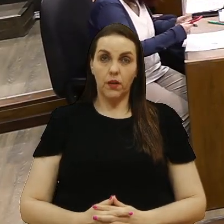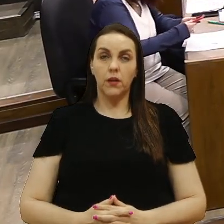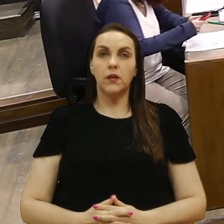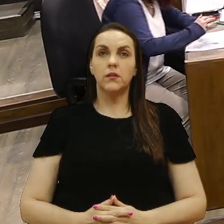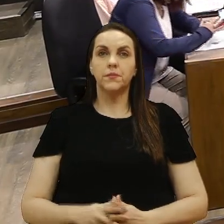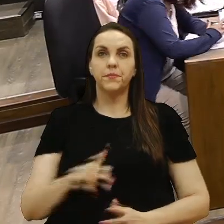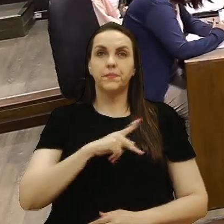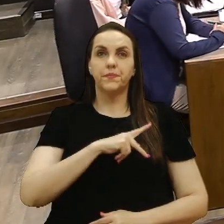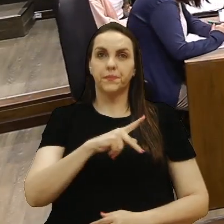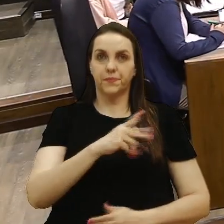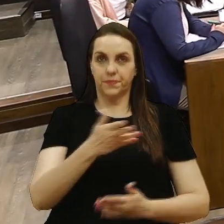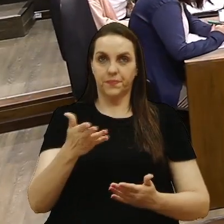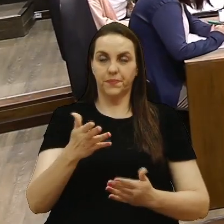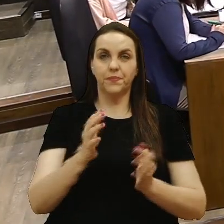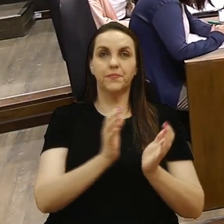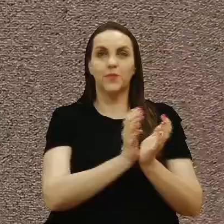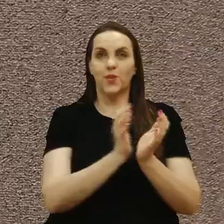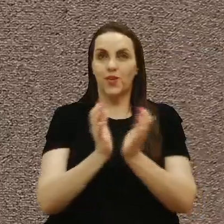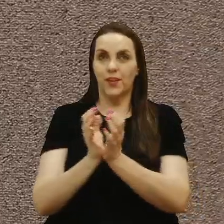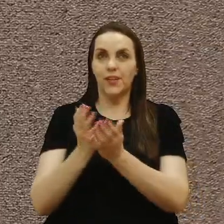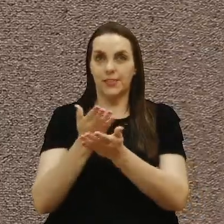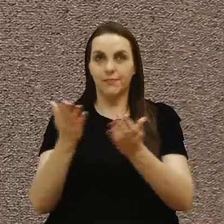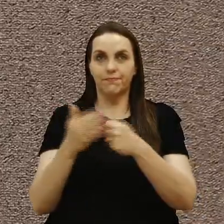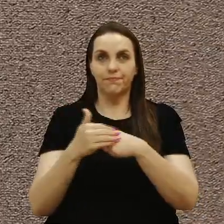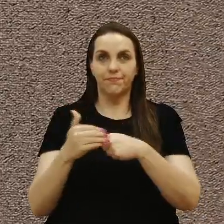Senhora presidente, queridos colegas.